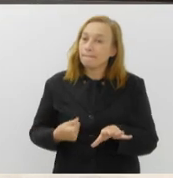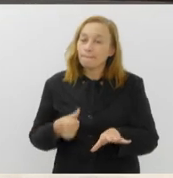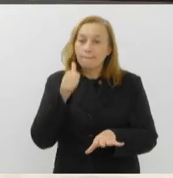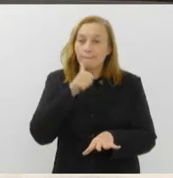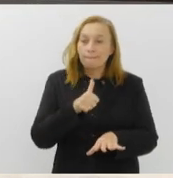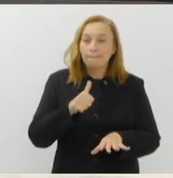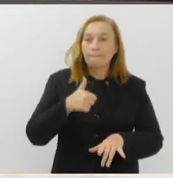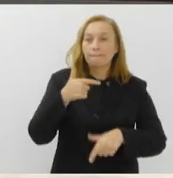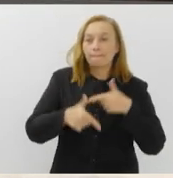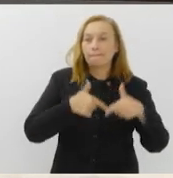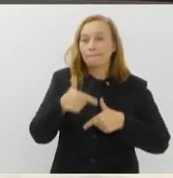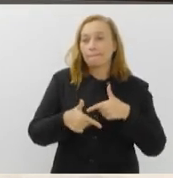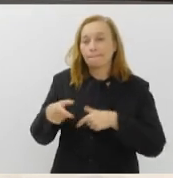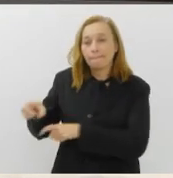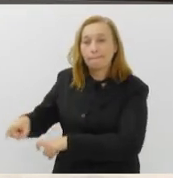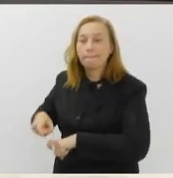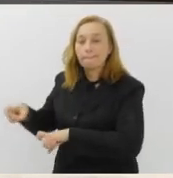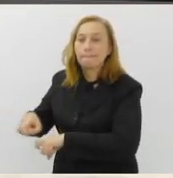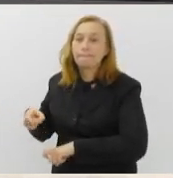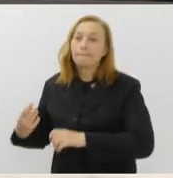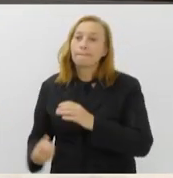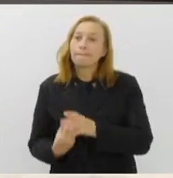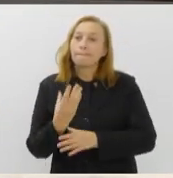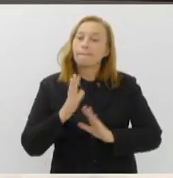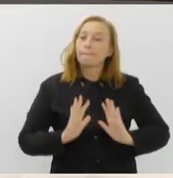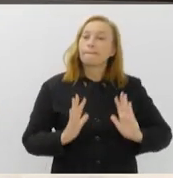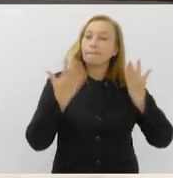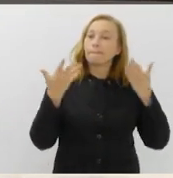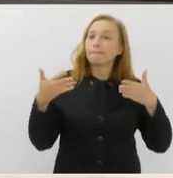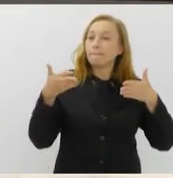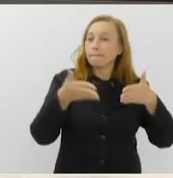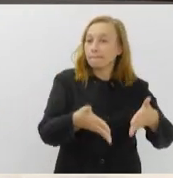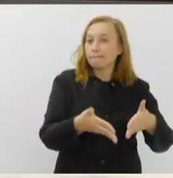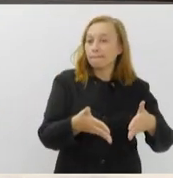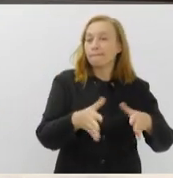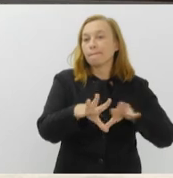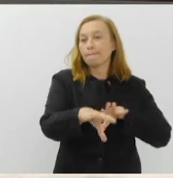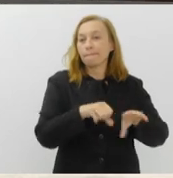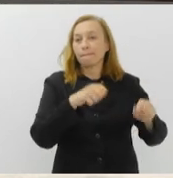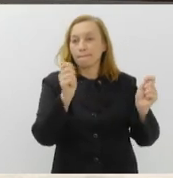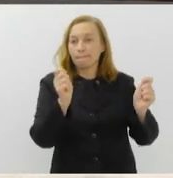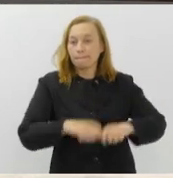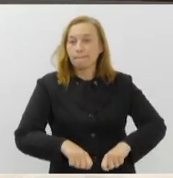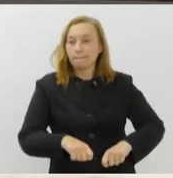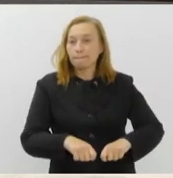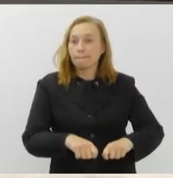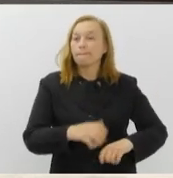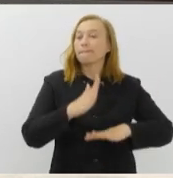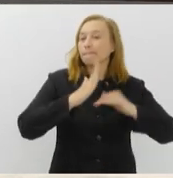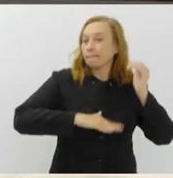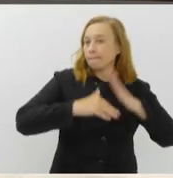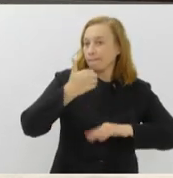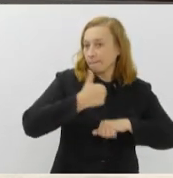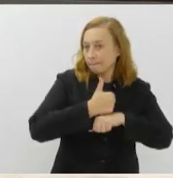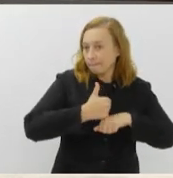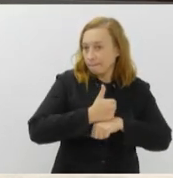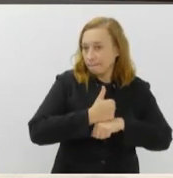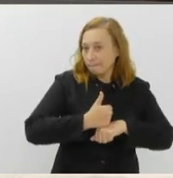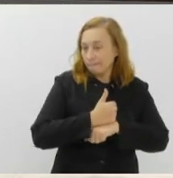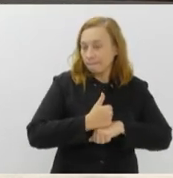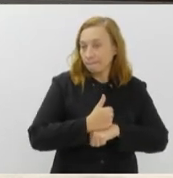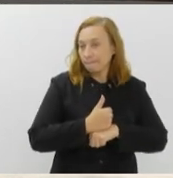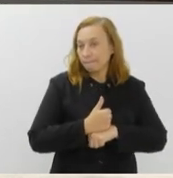trabalhadora rural com a promoção de eventos voltados à capacitação, à profissionalização e ao